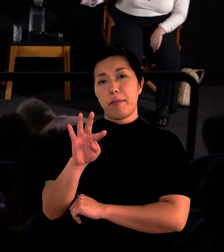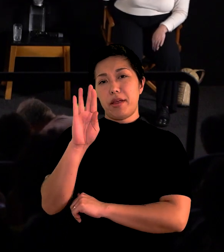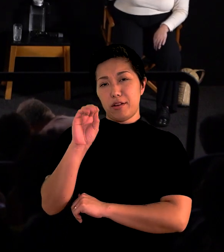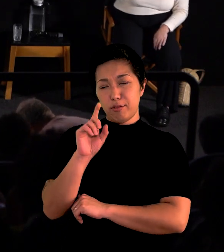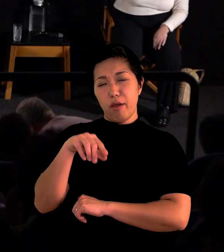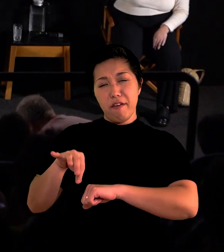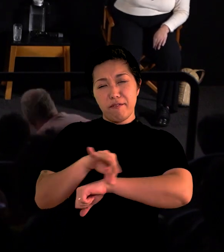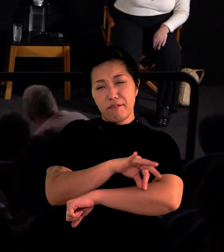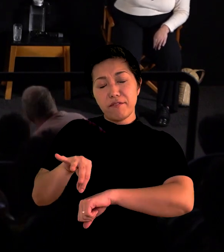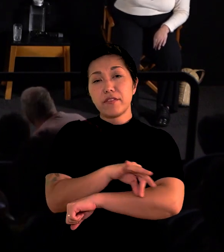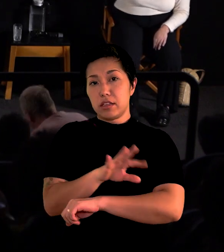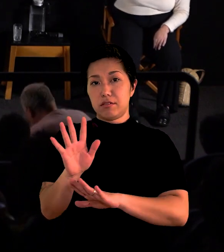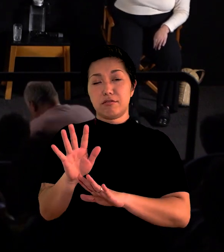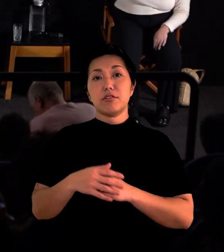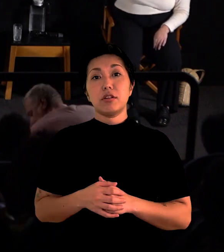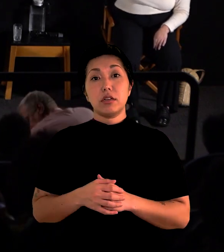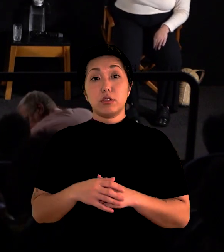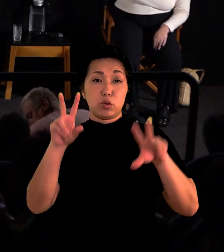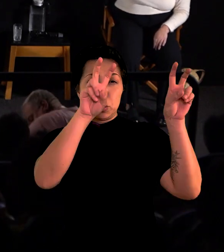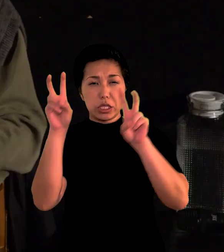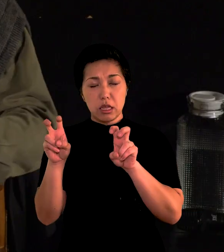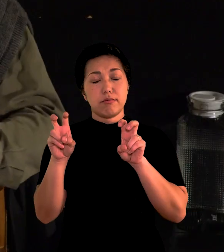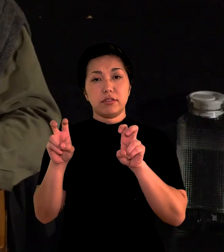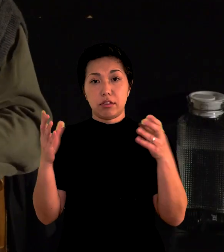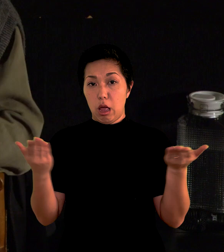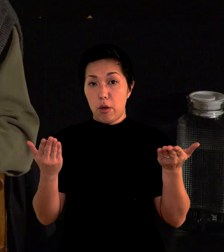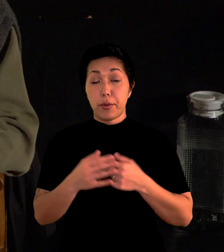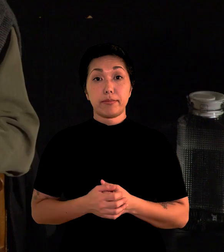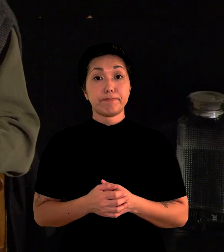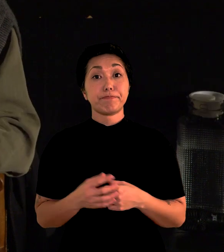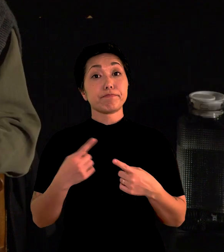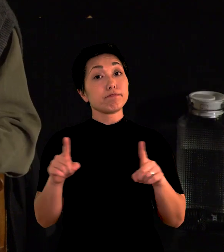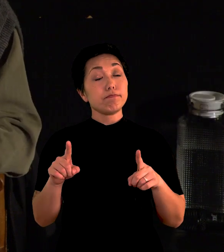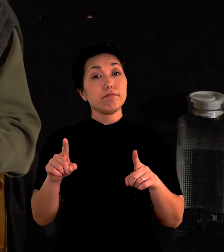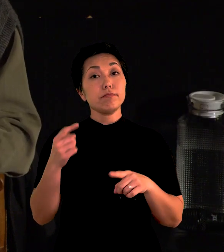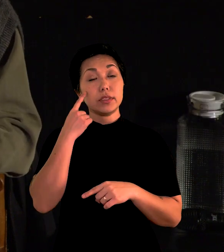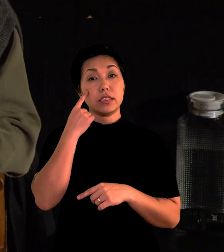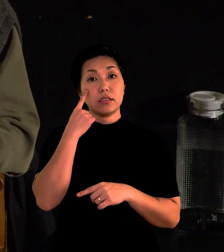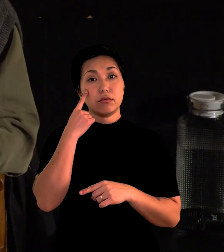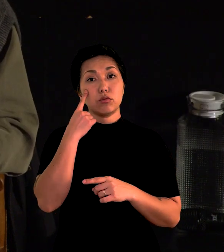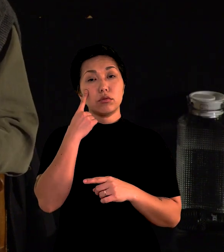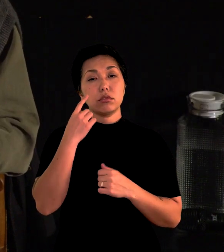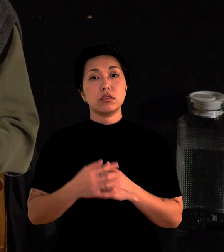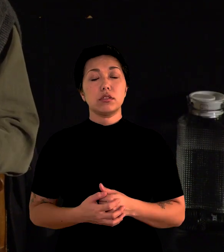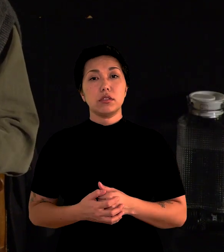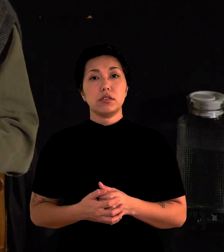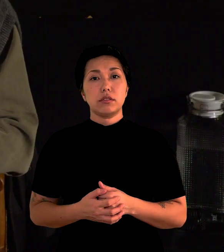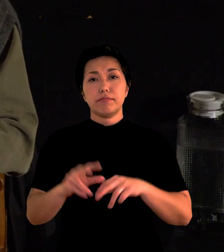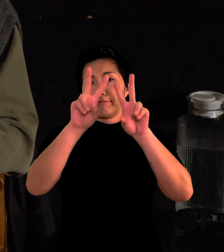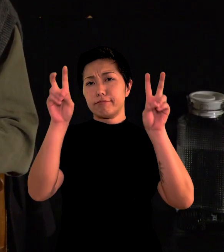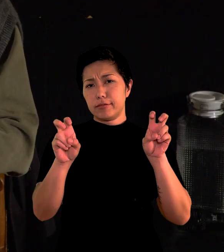distanciar o Roberto como físico, né, das questões que foram levantadas, né, mas